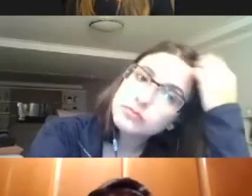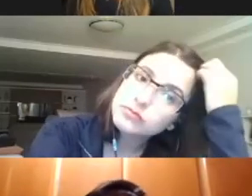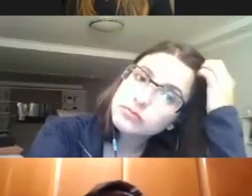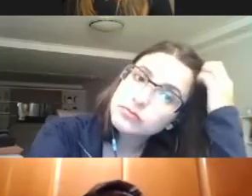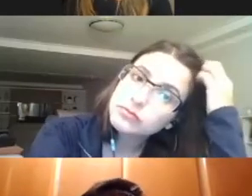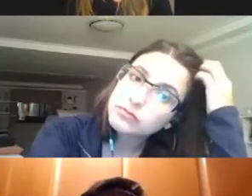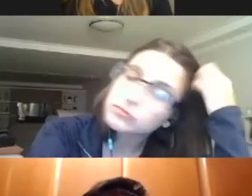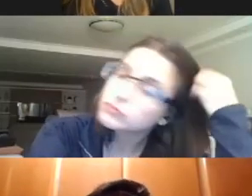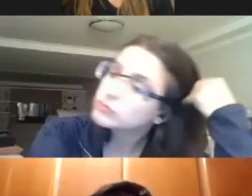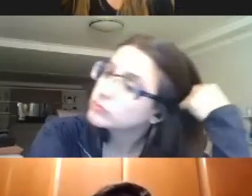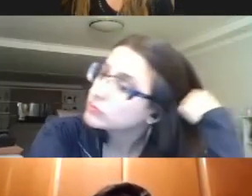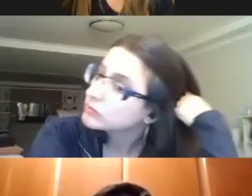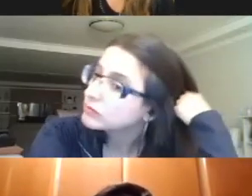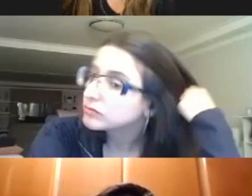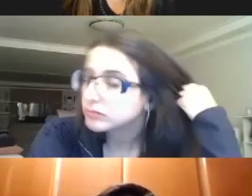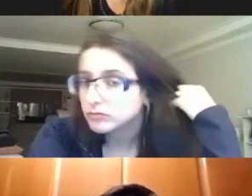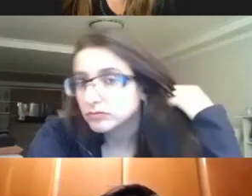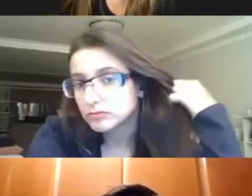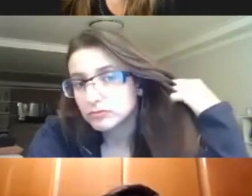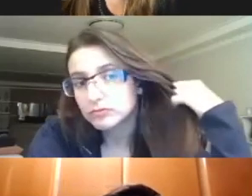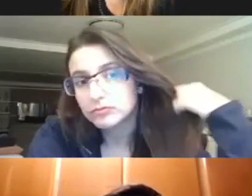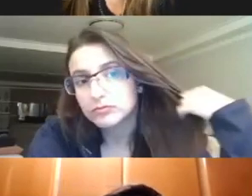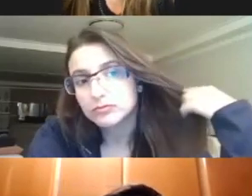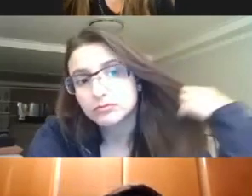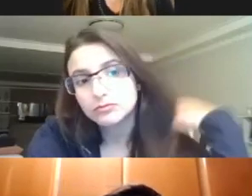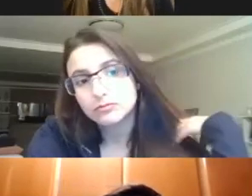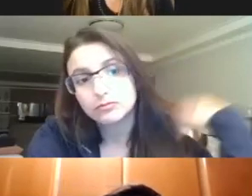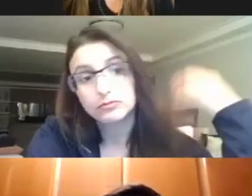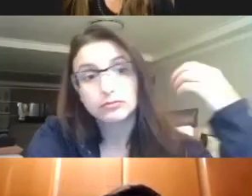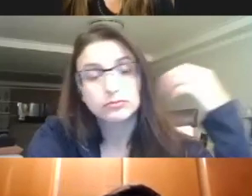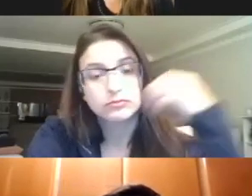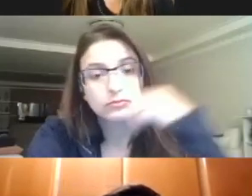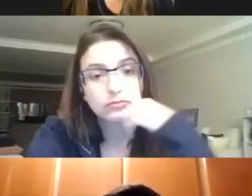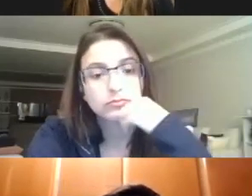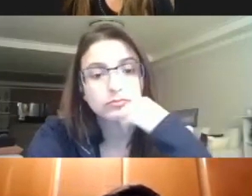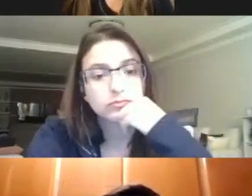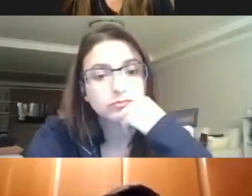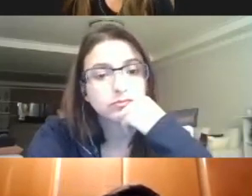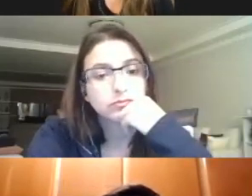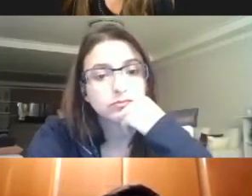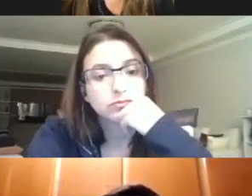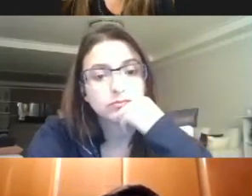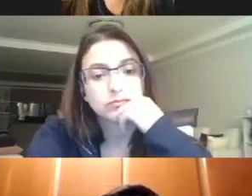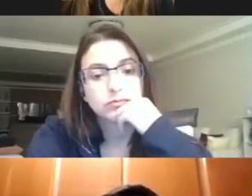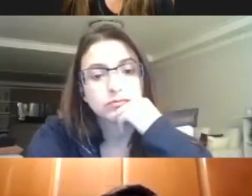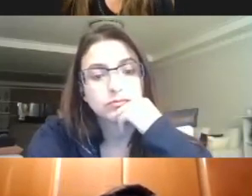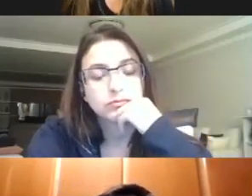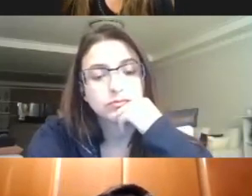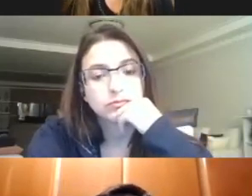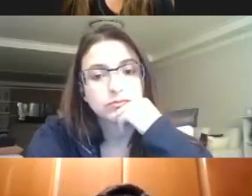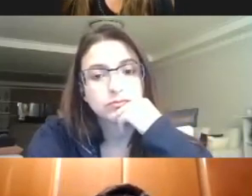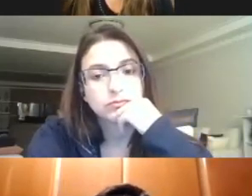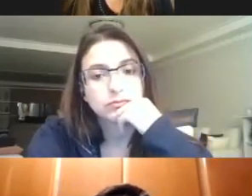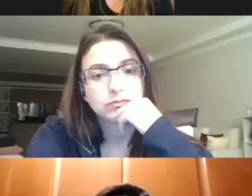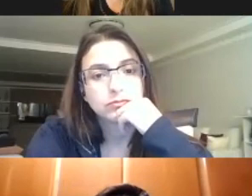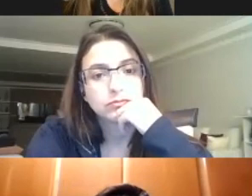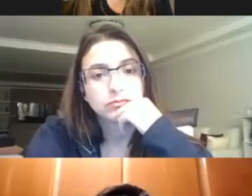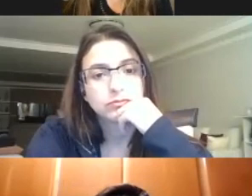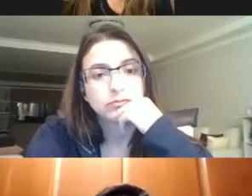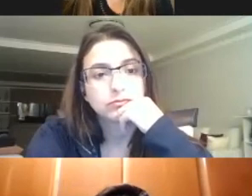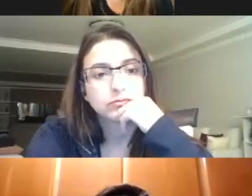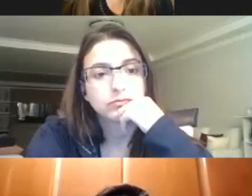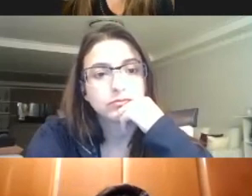única proteína, ela pode virar uma enormidade de receitas, dependendo do tipo de fracionamento que você usa,